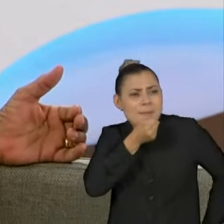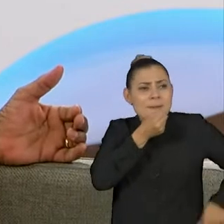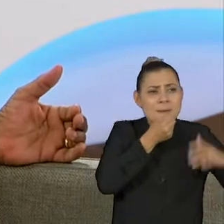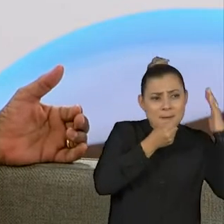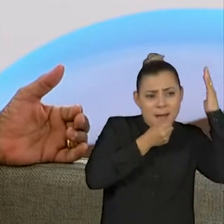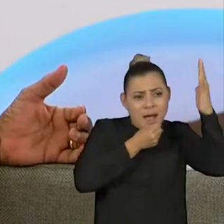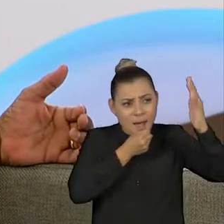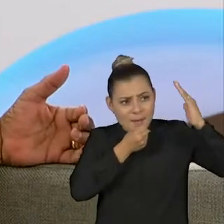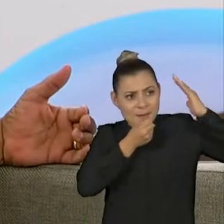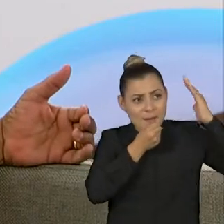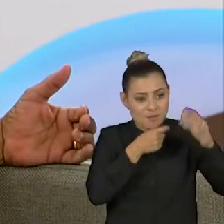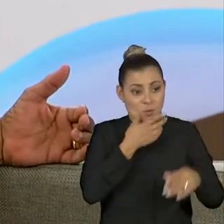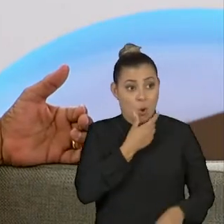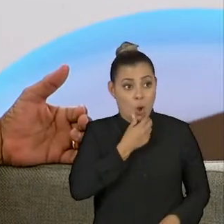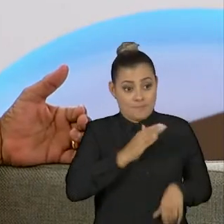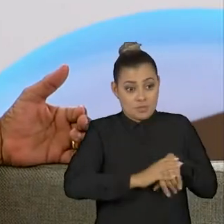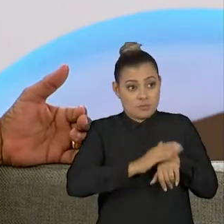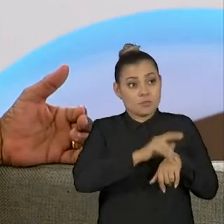Desenvolveu 2 carnavalescos.